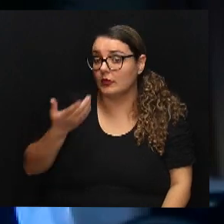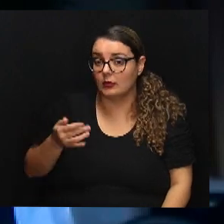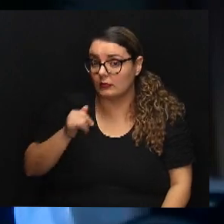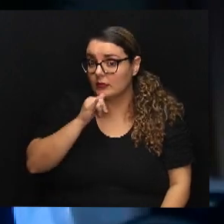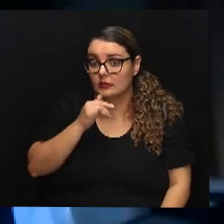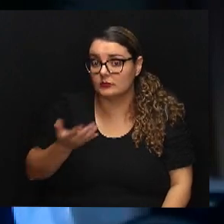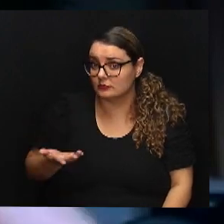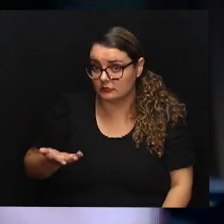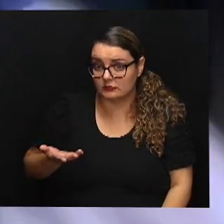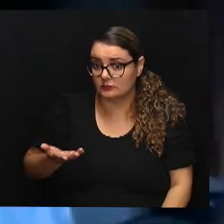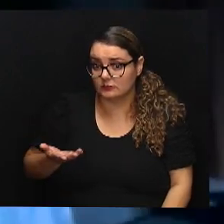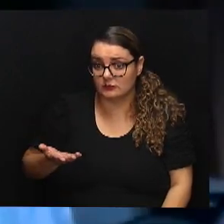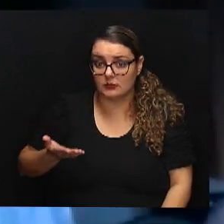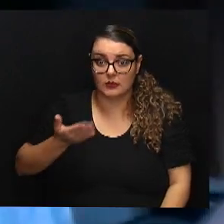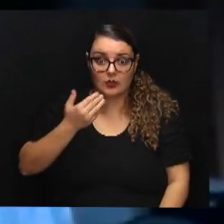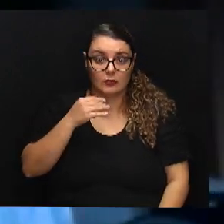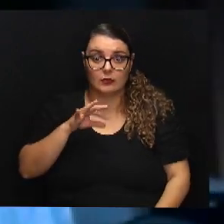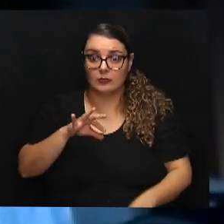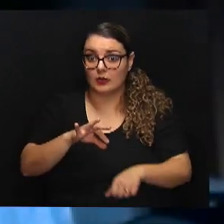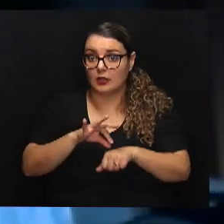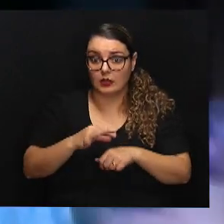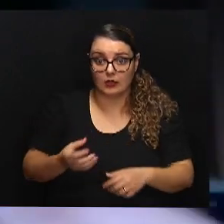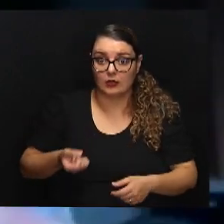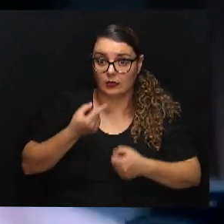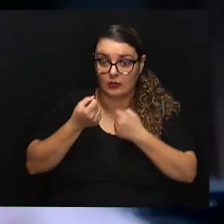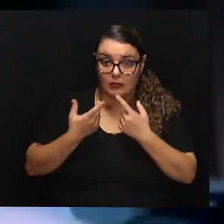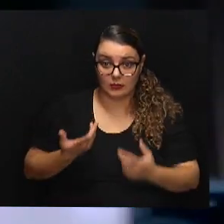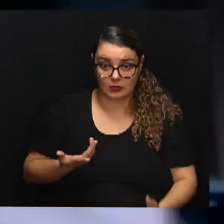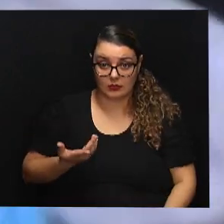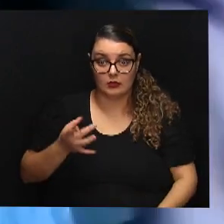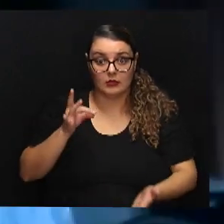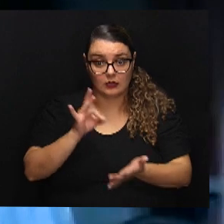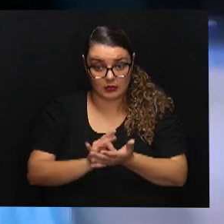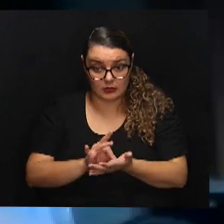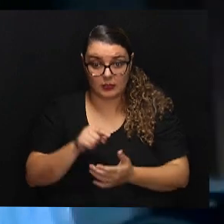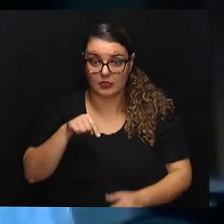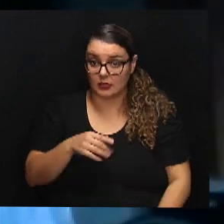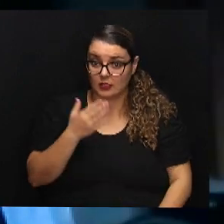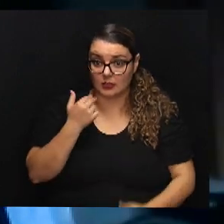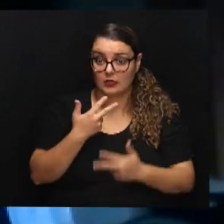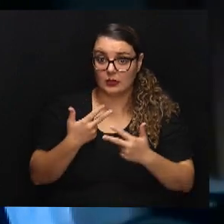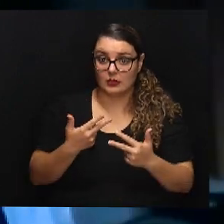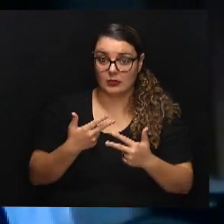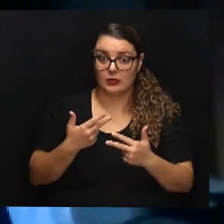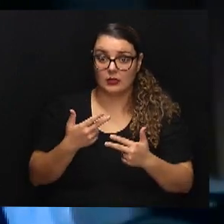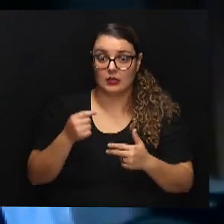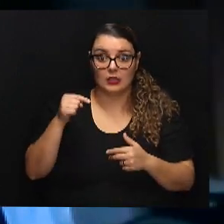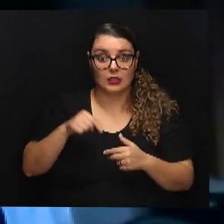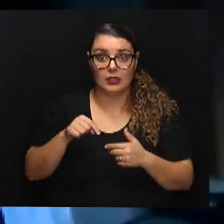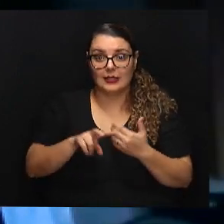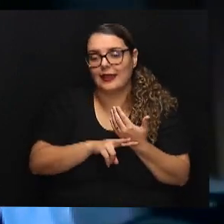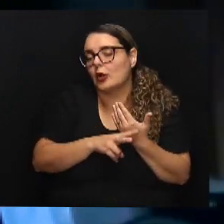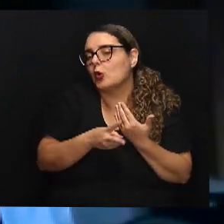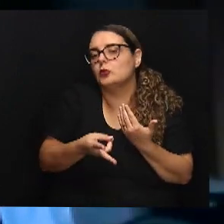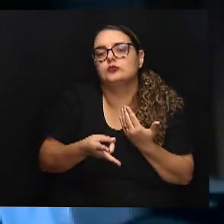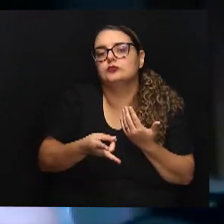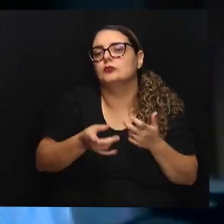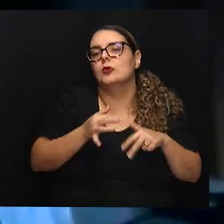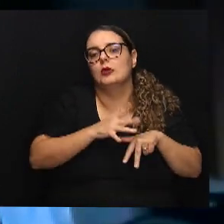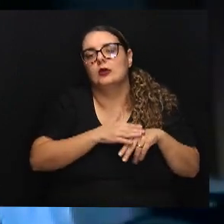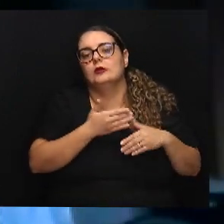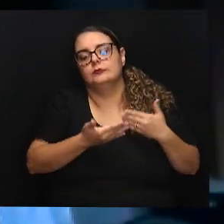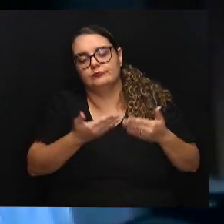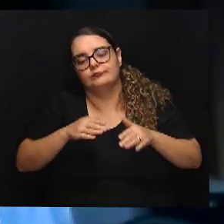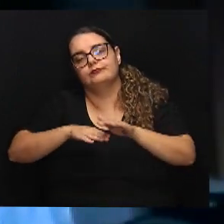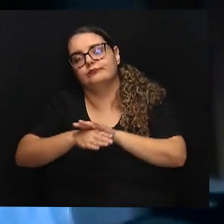meu dente comendo um pão, por exemplo, né? Comendo uma carne, comendo uma pipoca. Na verdade, esse alimento, ele é a